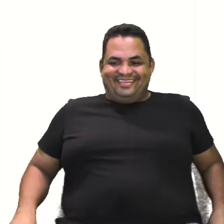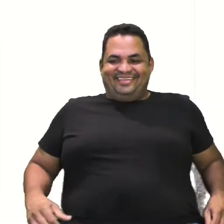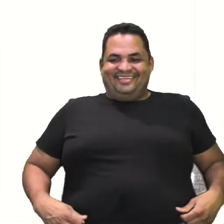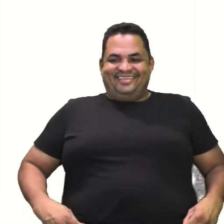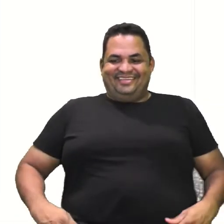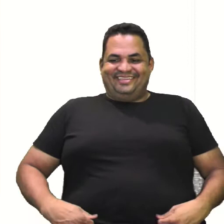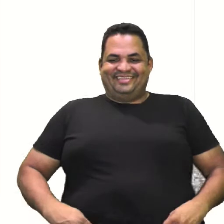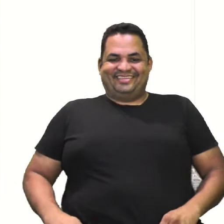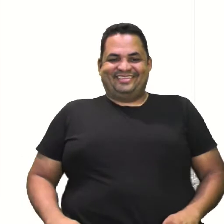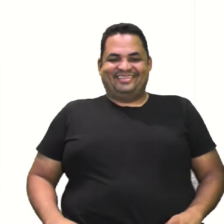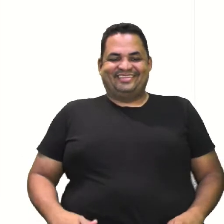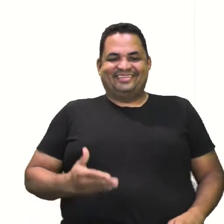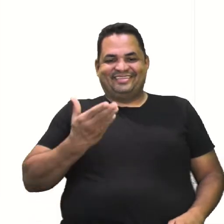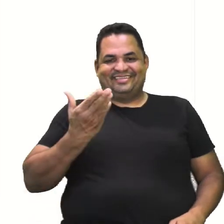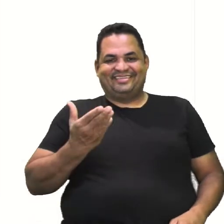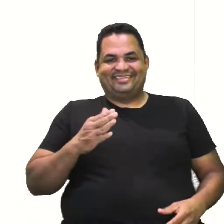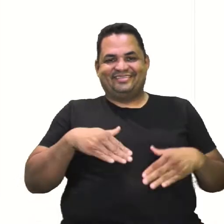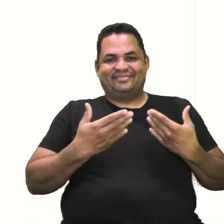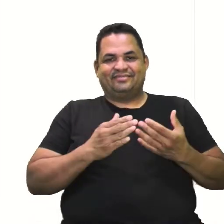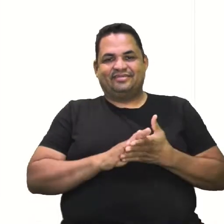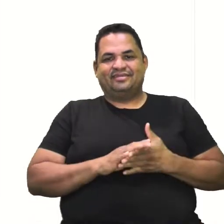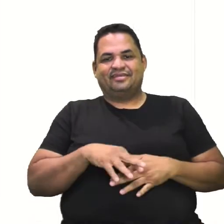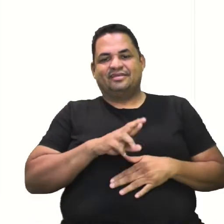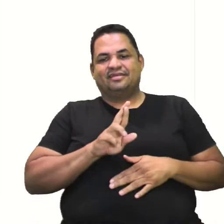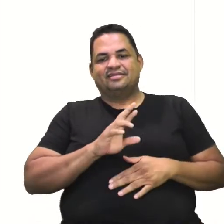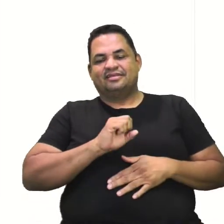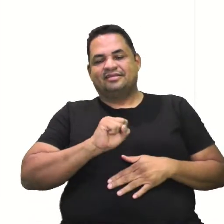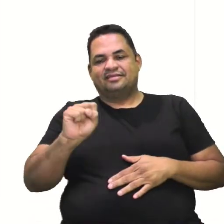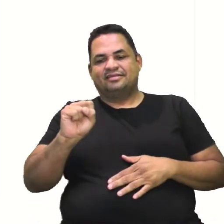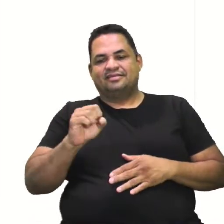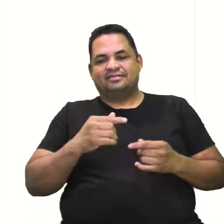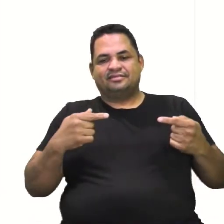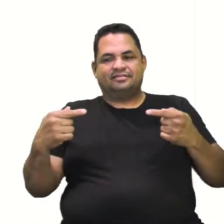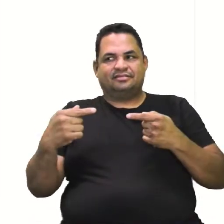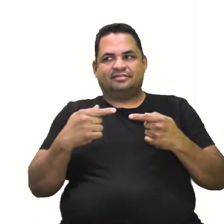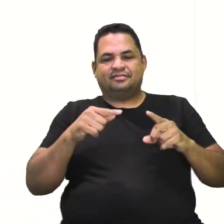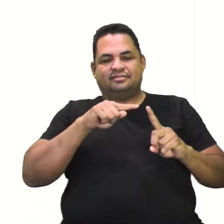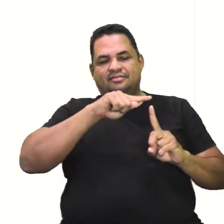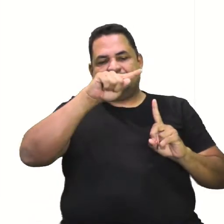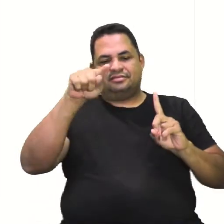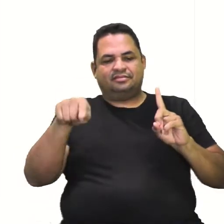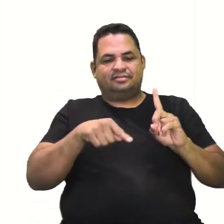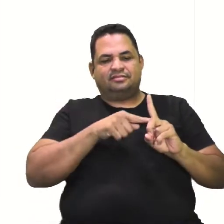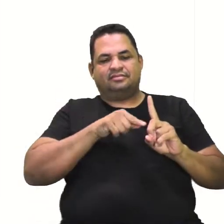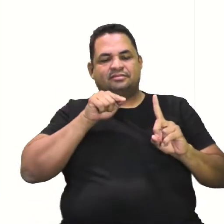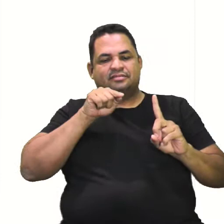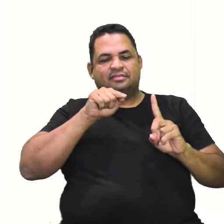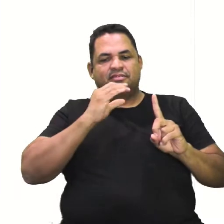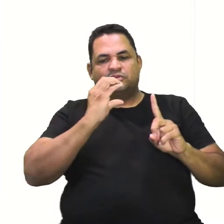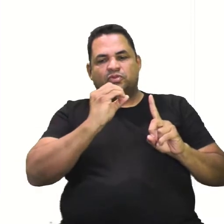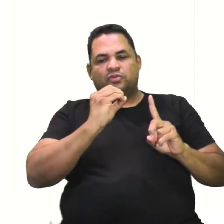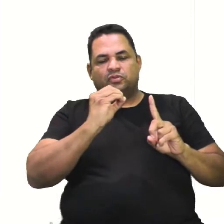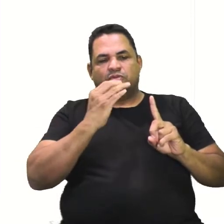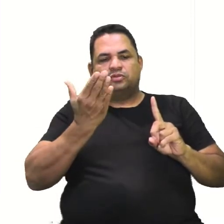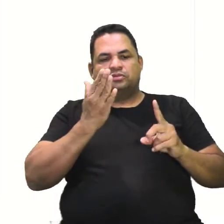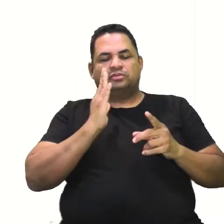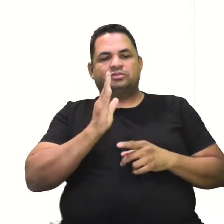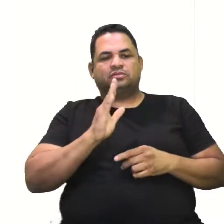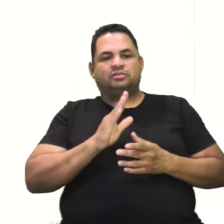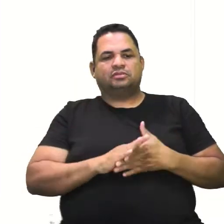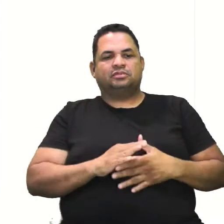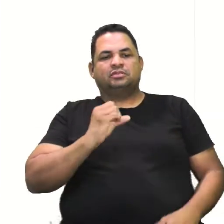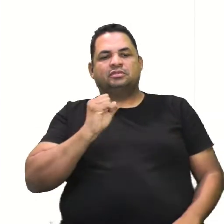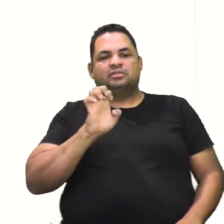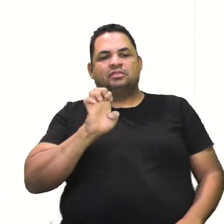E aí, a posição entre a reta S com relação à circunferência de centro O, com certeza, como a gente já